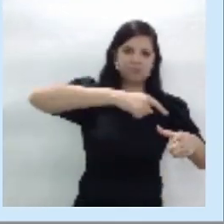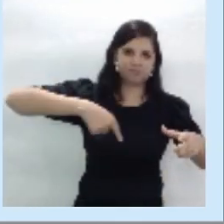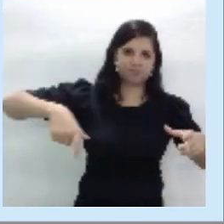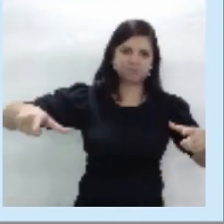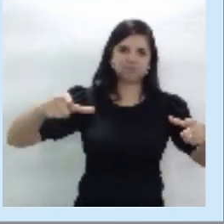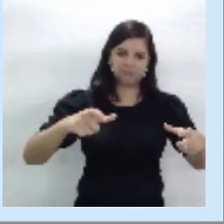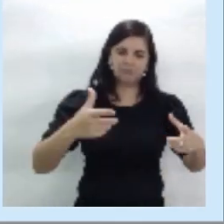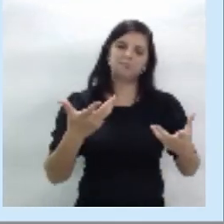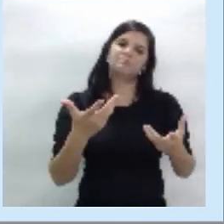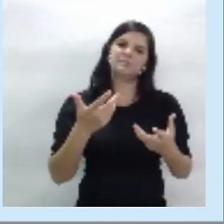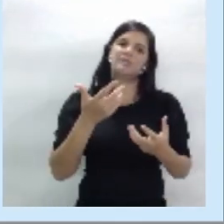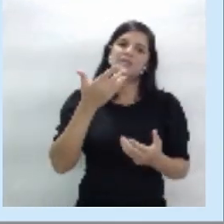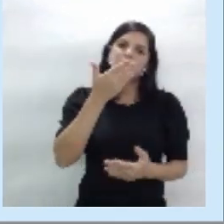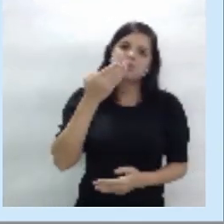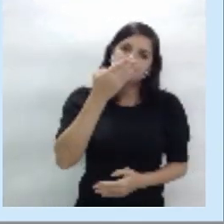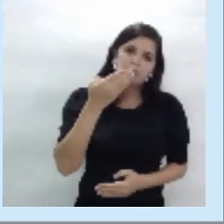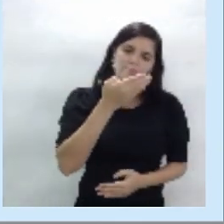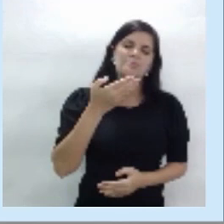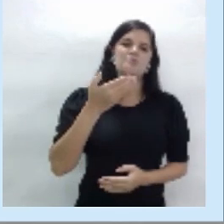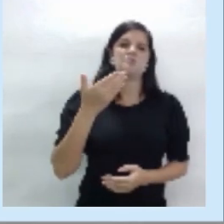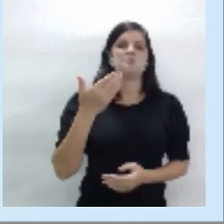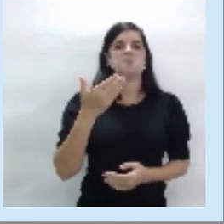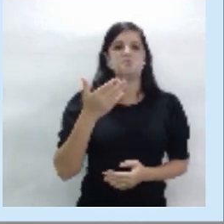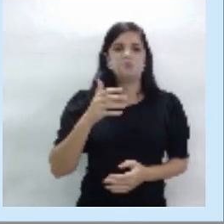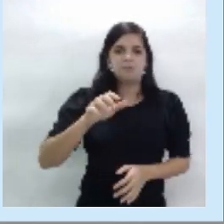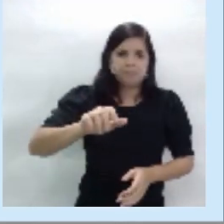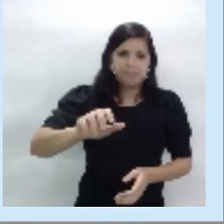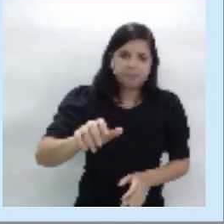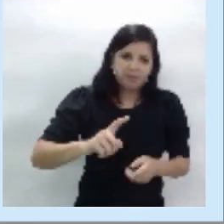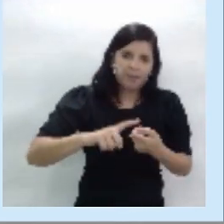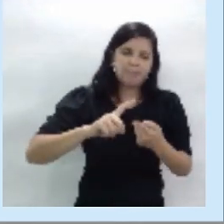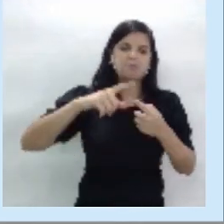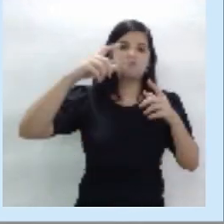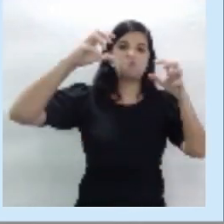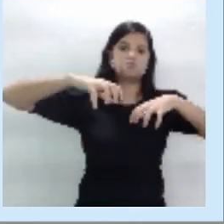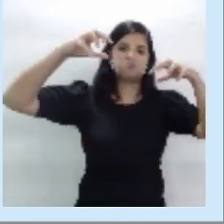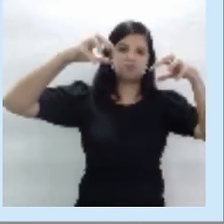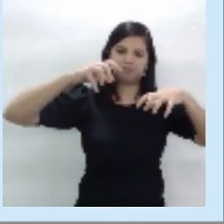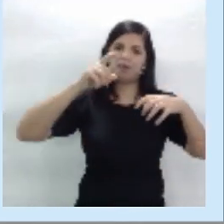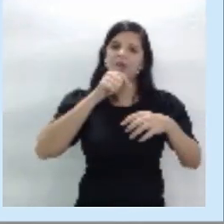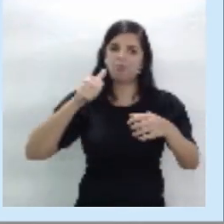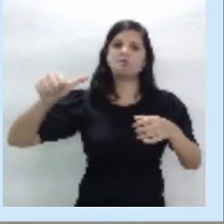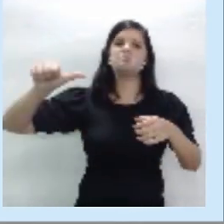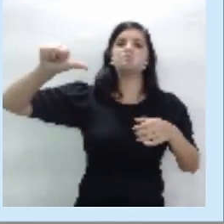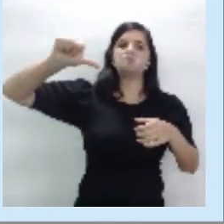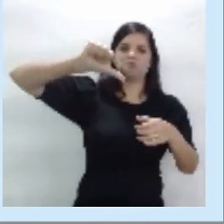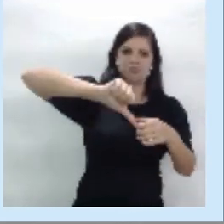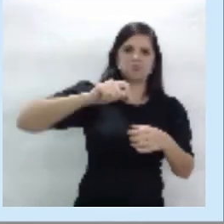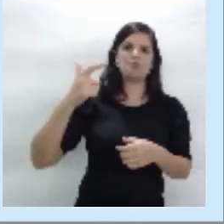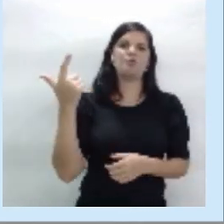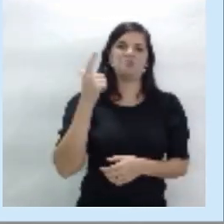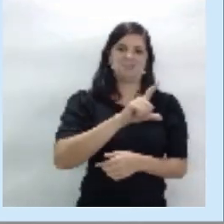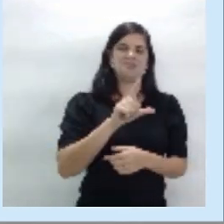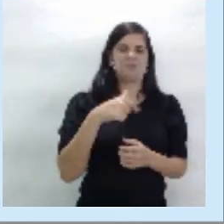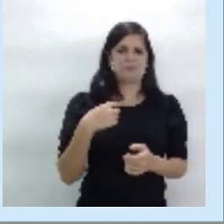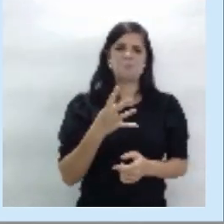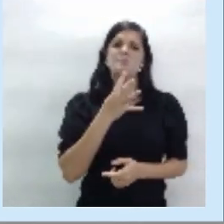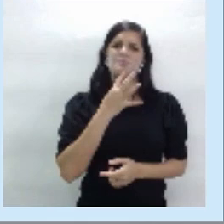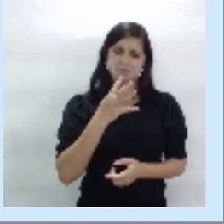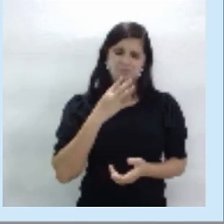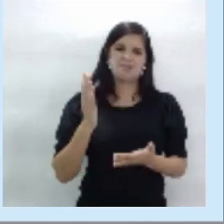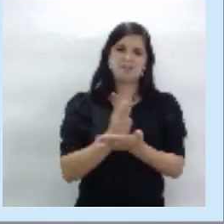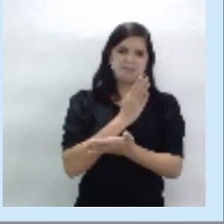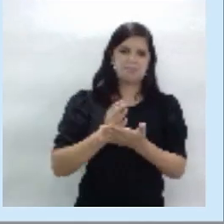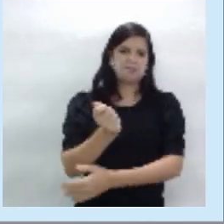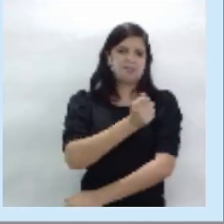quando você tem ou quando você consegue também aparar água de chuva, isso mesmo, tem alguns estudantes, né, que eu sei, aqui em